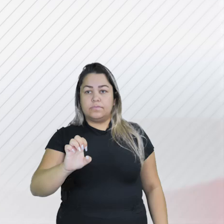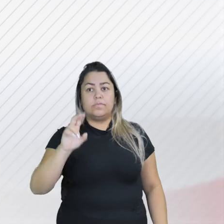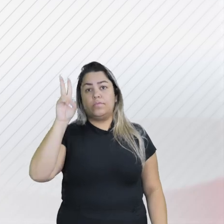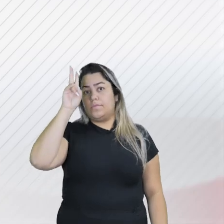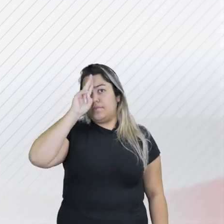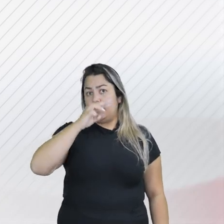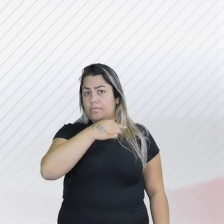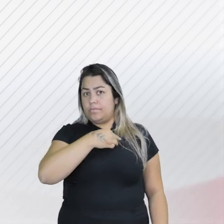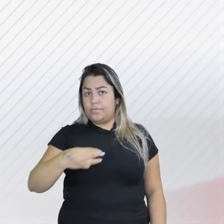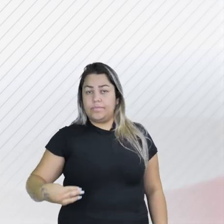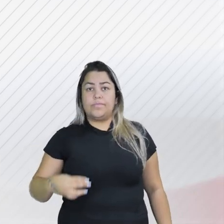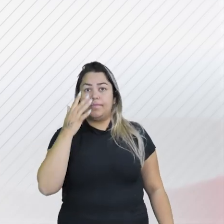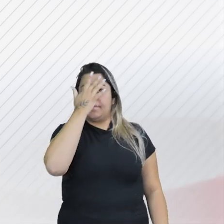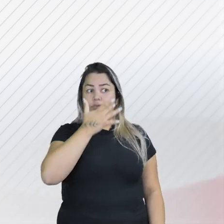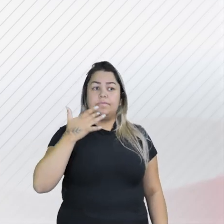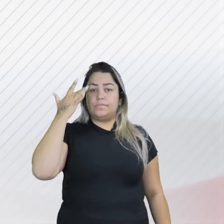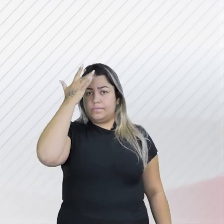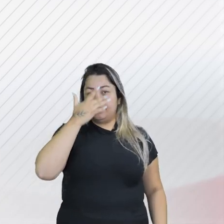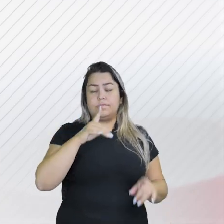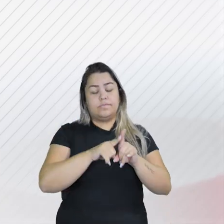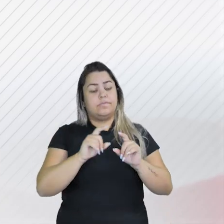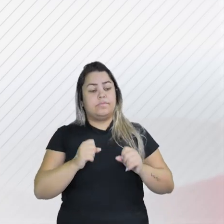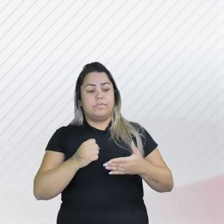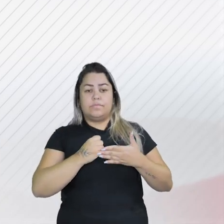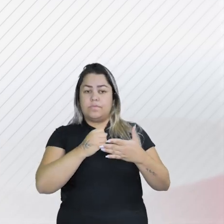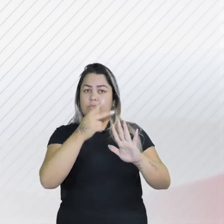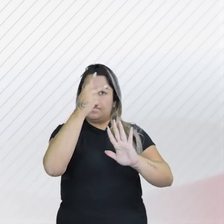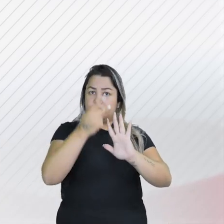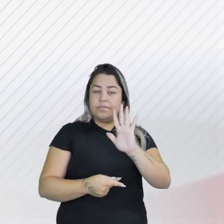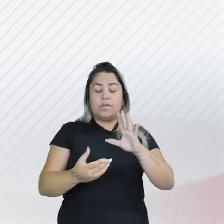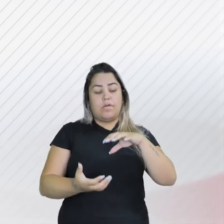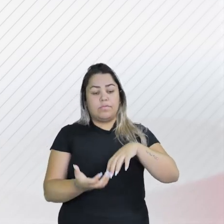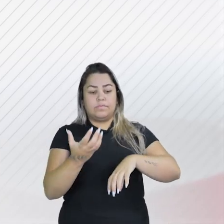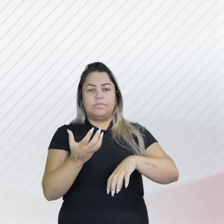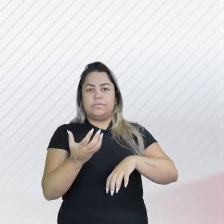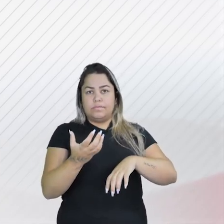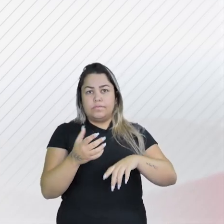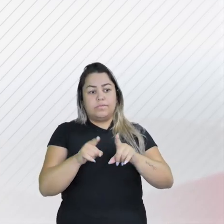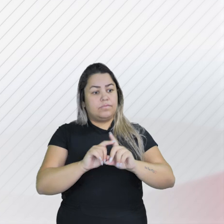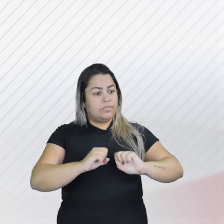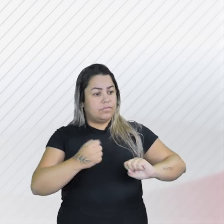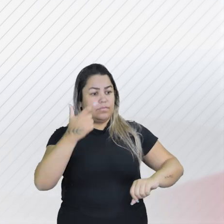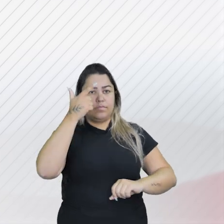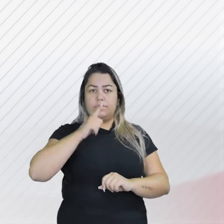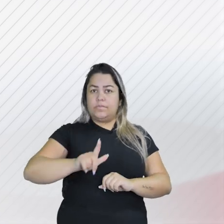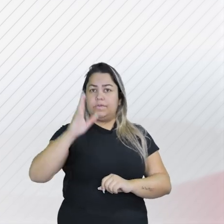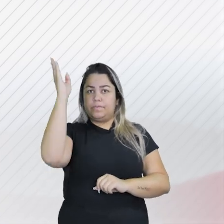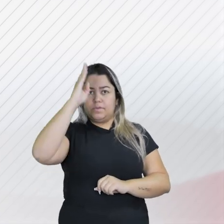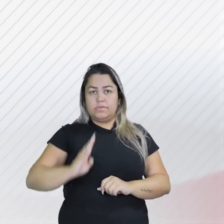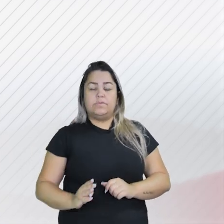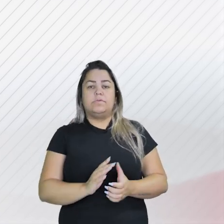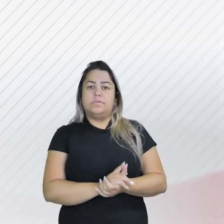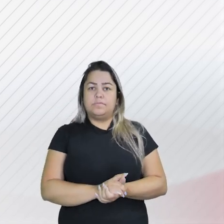Coelho. Como lembrou o ministro da Fazenda, Fernando Haddad, na ocasião da entrega do projeto ao Congresso, trata-se de uma grande conquista